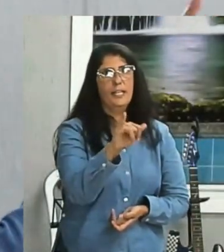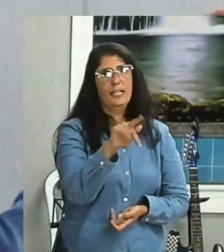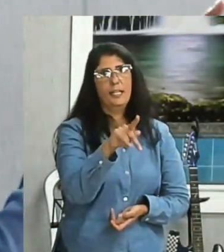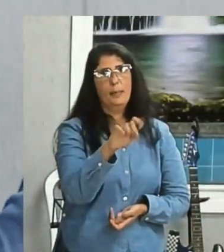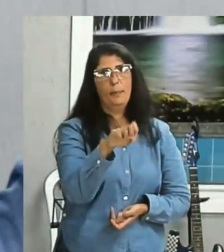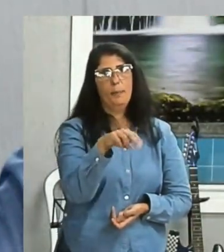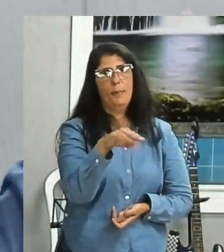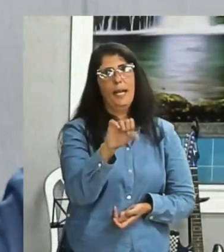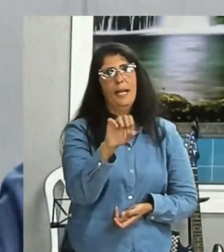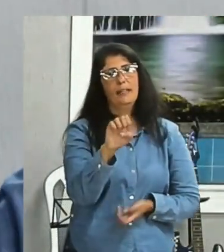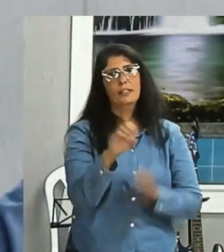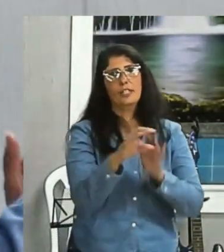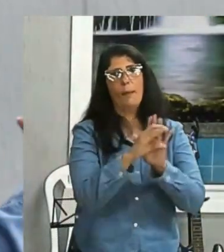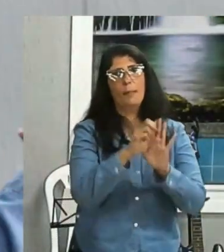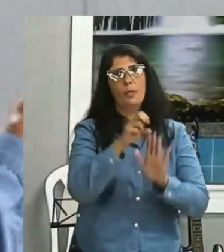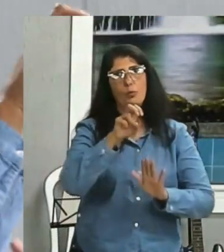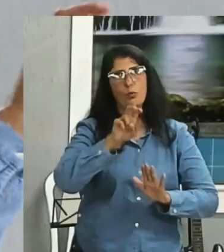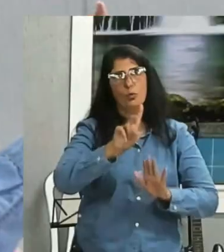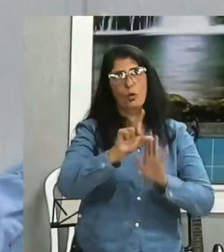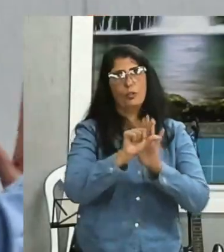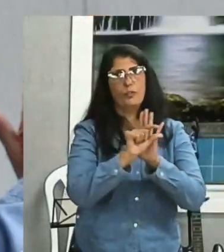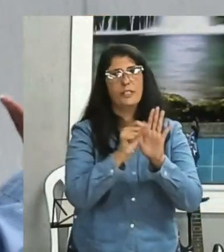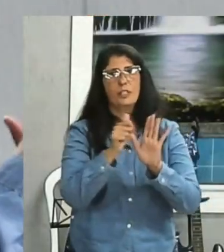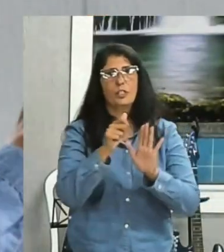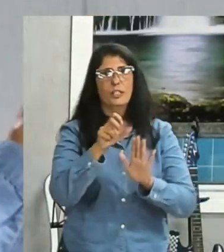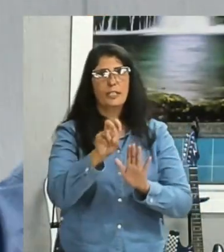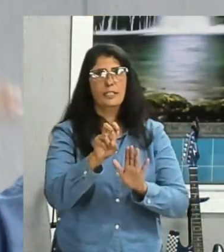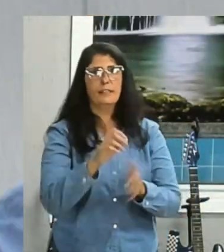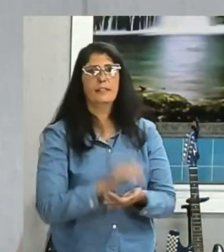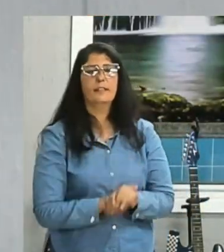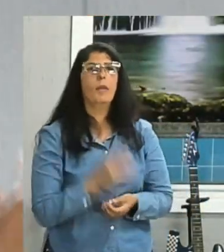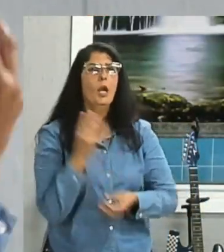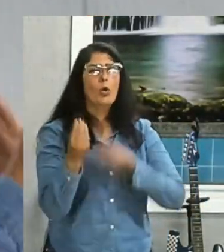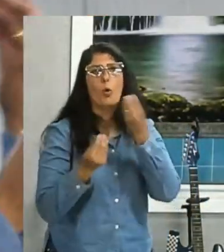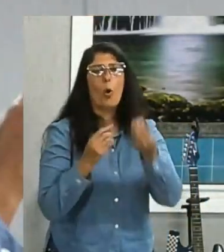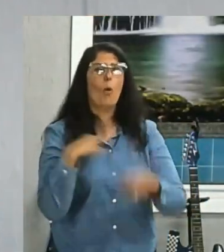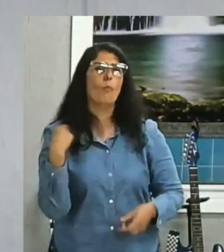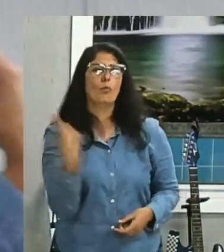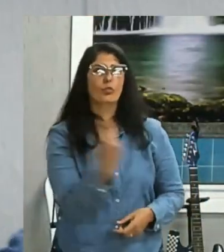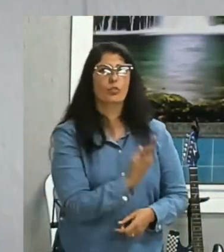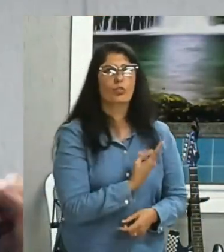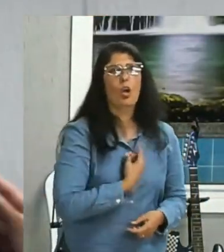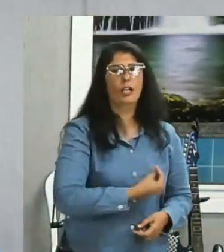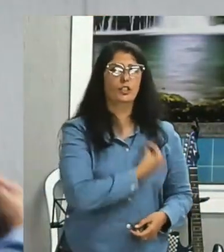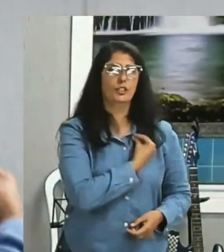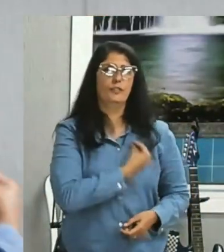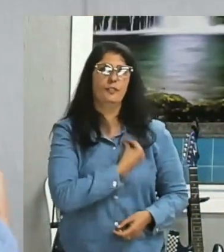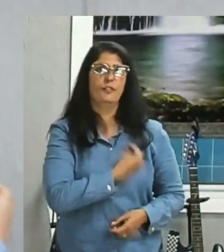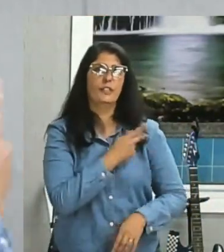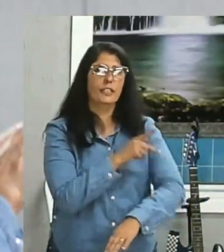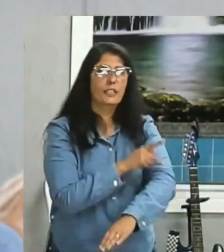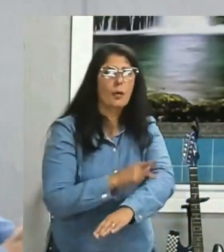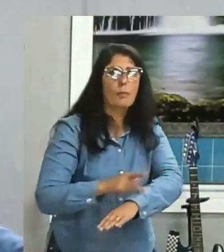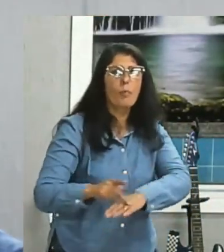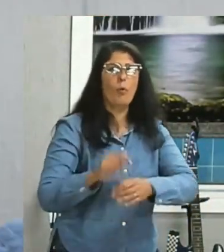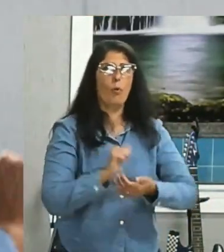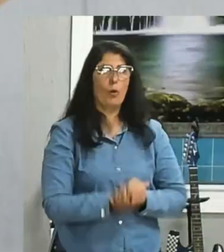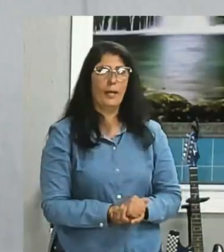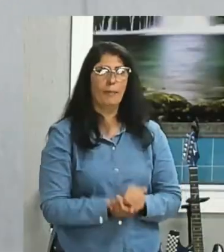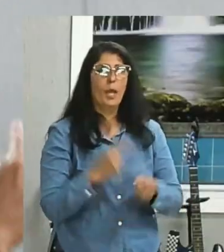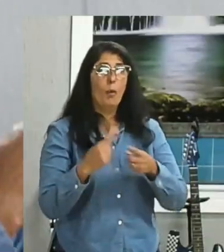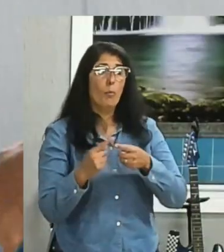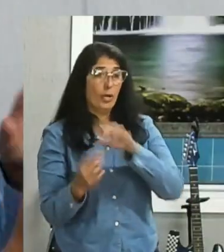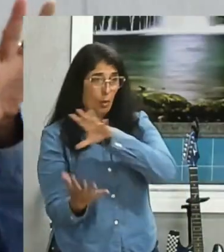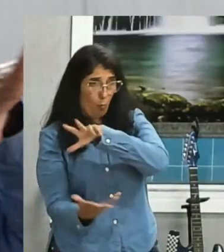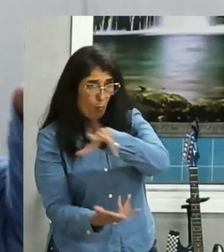tornem irrepreensíveis e puros, filhos de Deus inculpáveis, no meio de uma geração perversa e